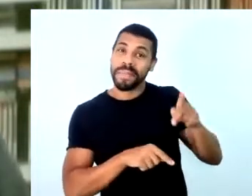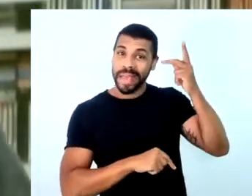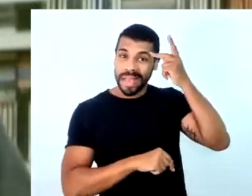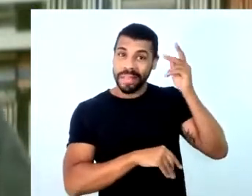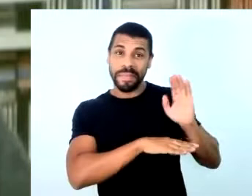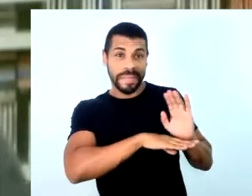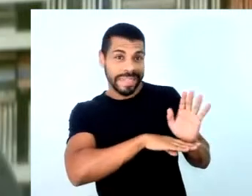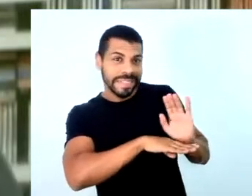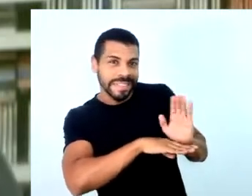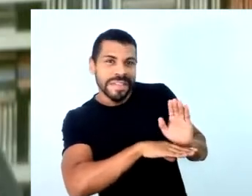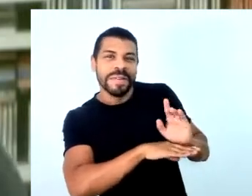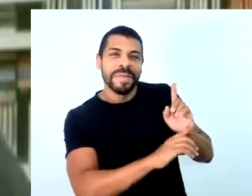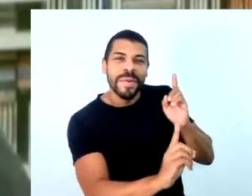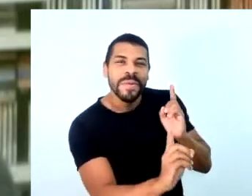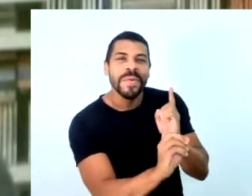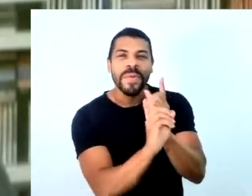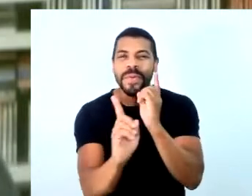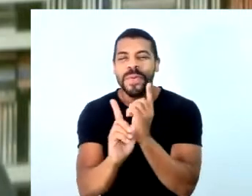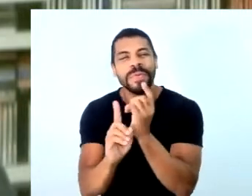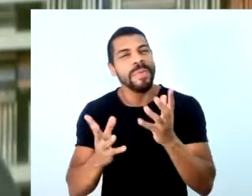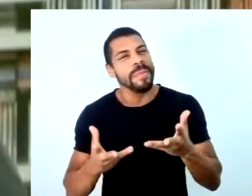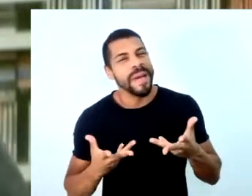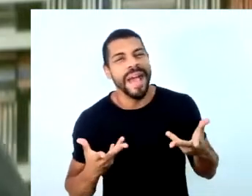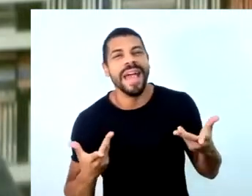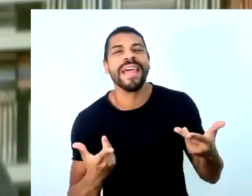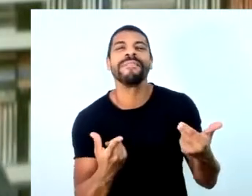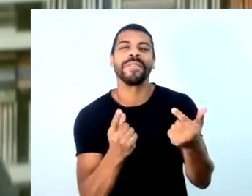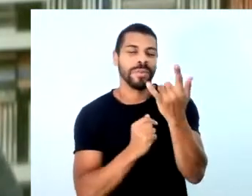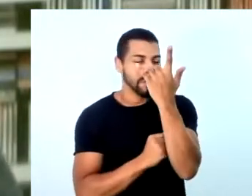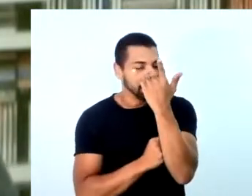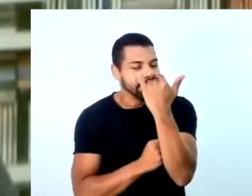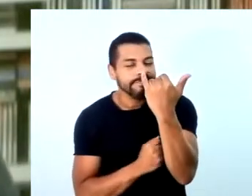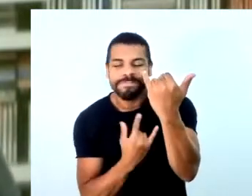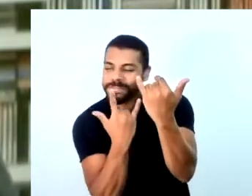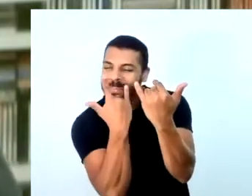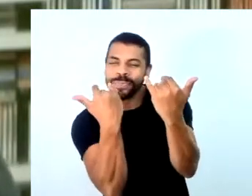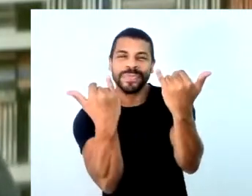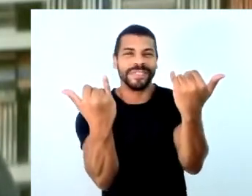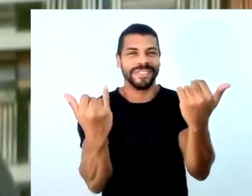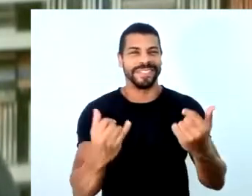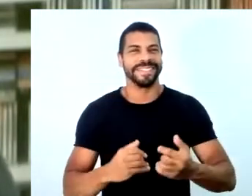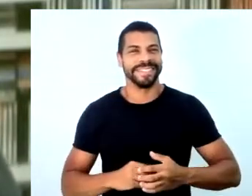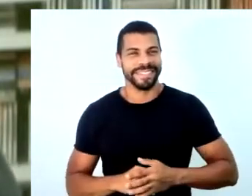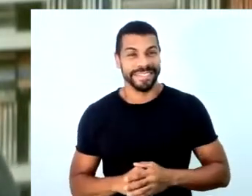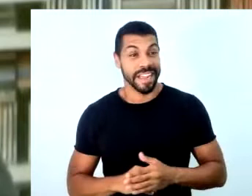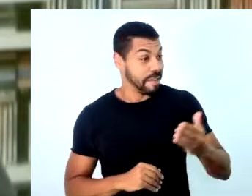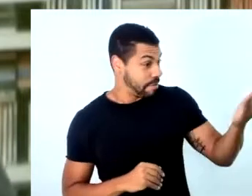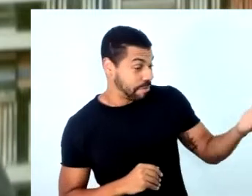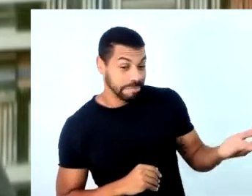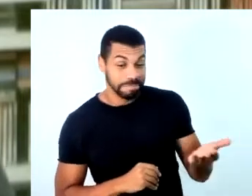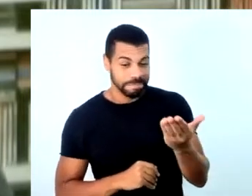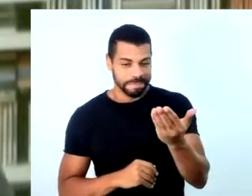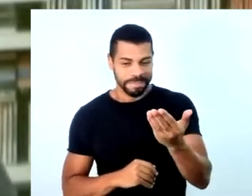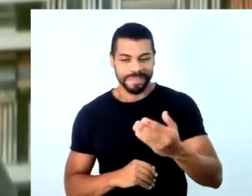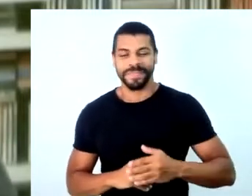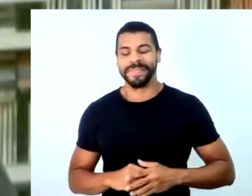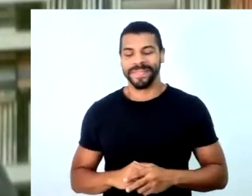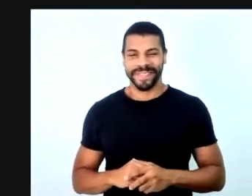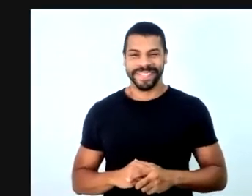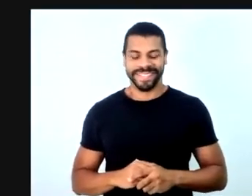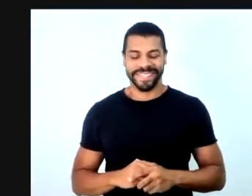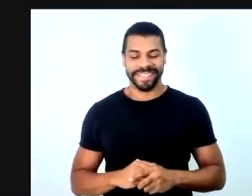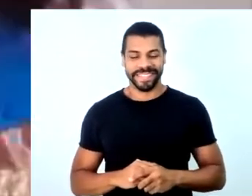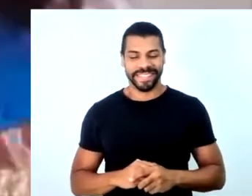a Especine. E vamos para mais um encontro que eu espero seja bem inspirador para todo mundo que está aqui. Natara, é com